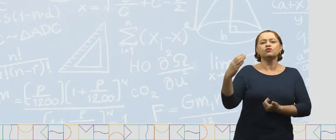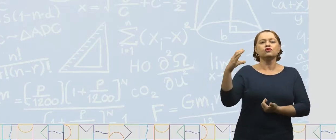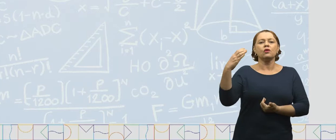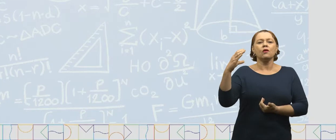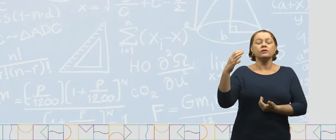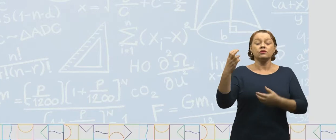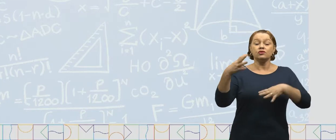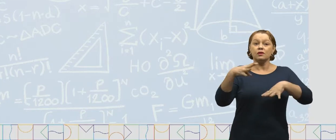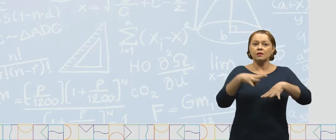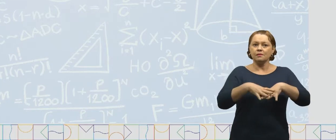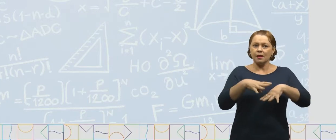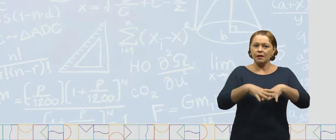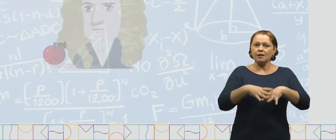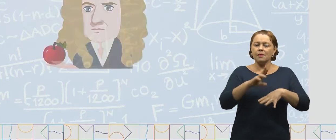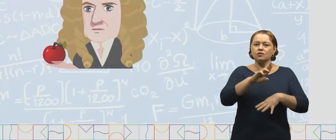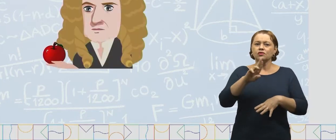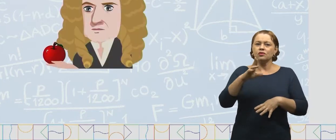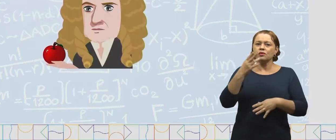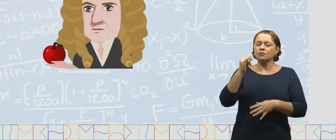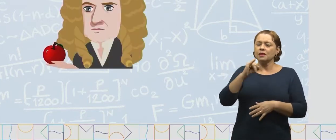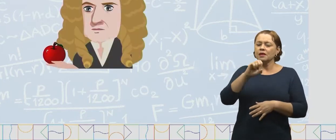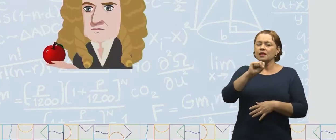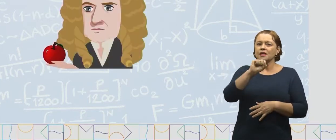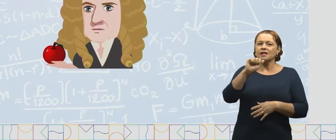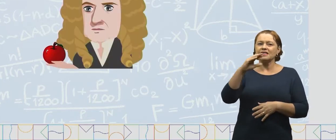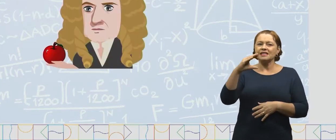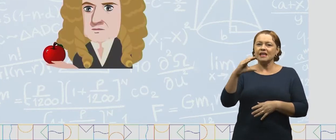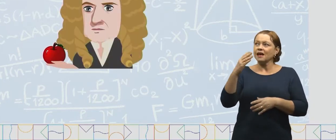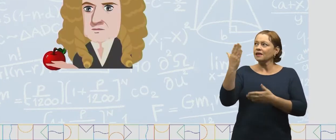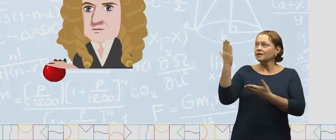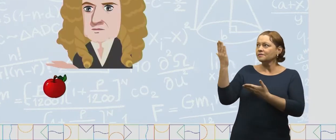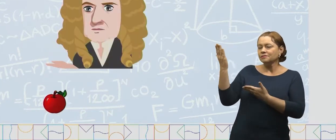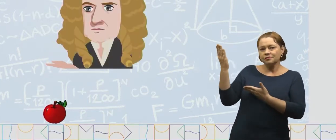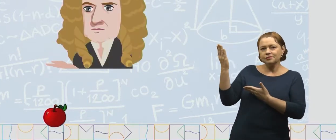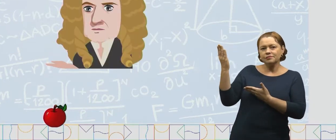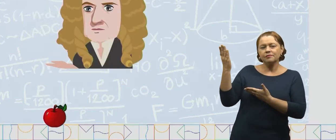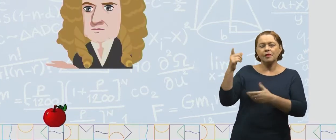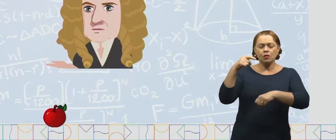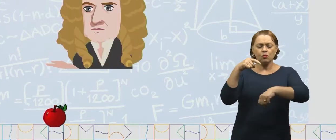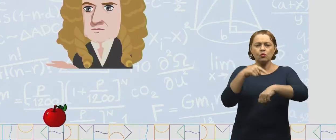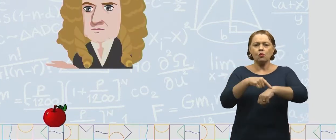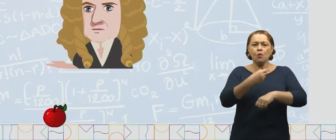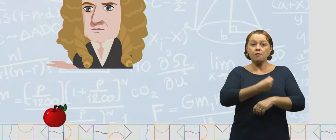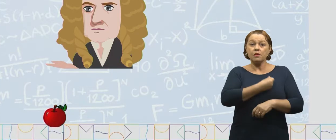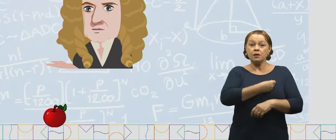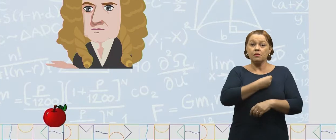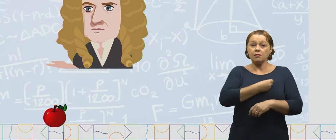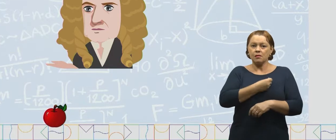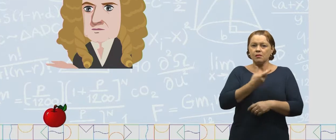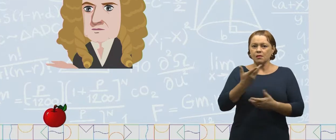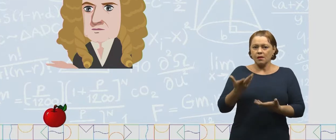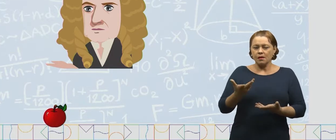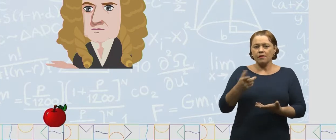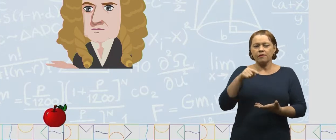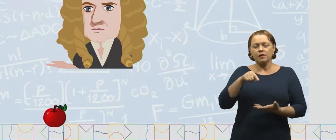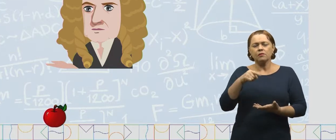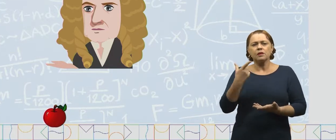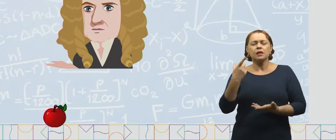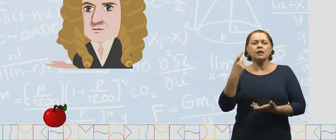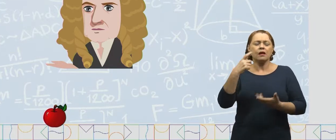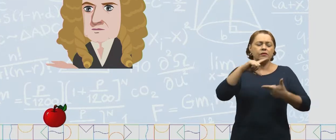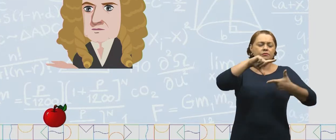e matemático chamado Isaac Newton. Em um certo momento de sua vida, quando